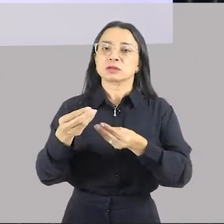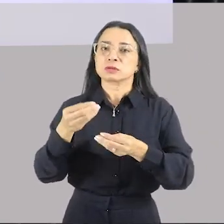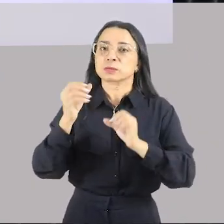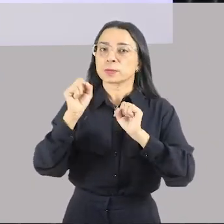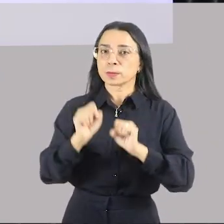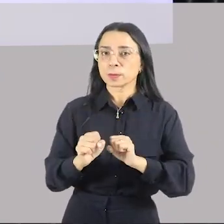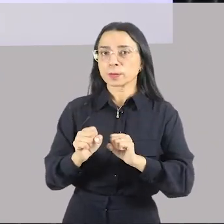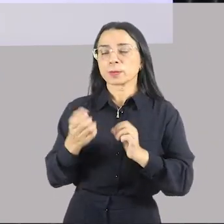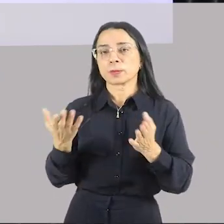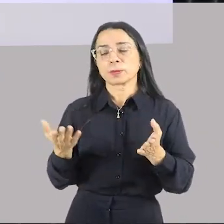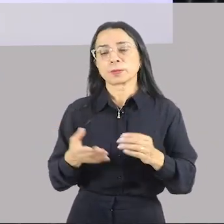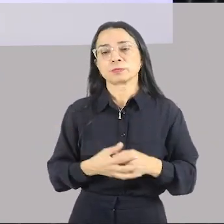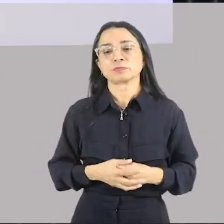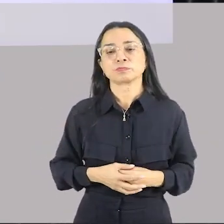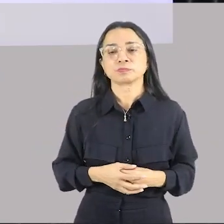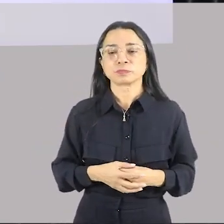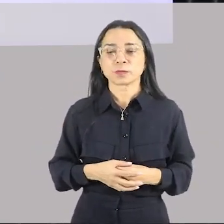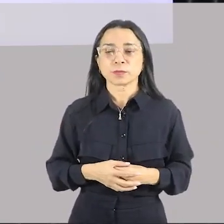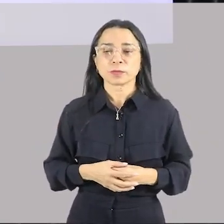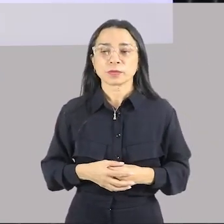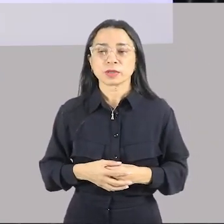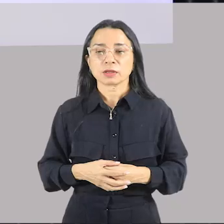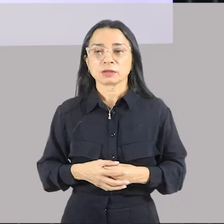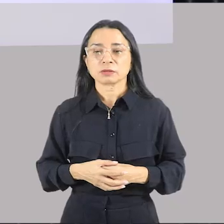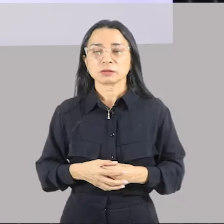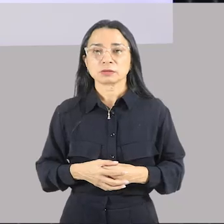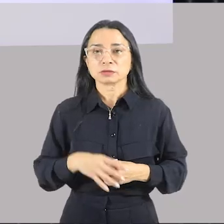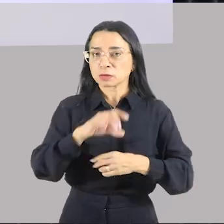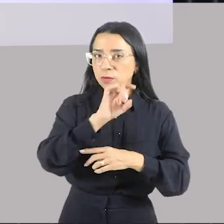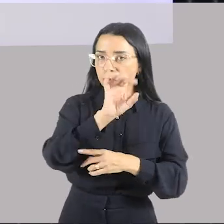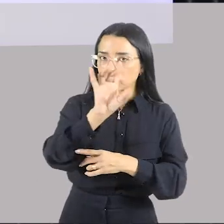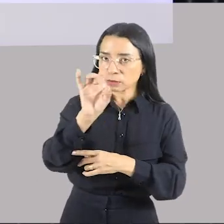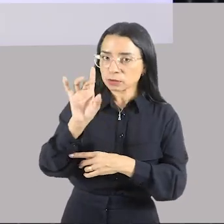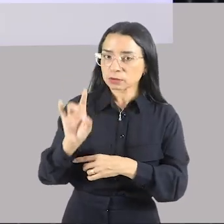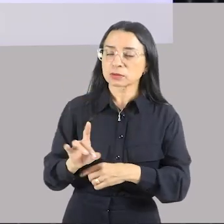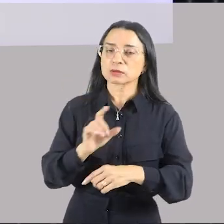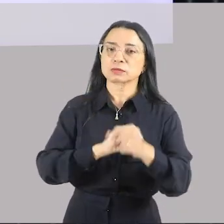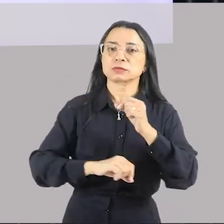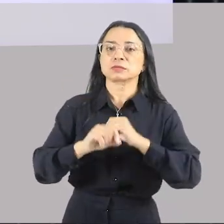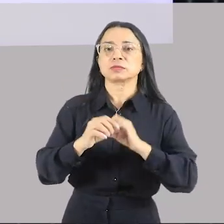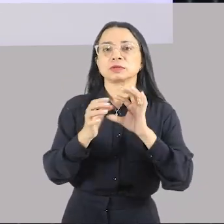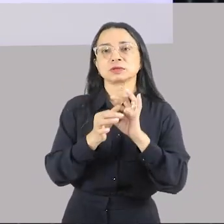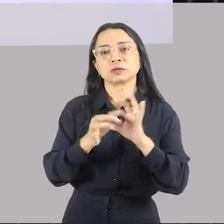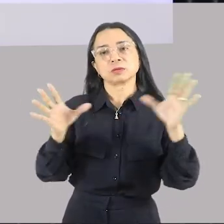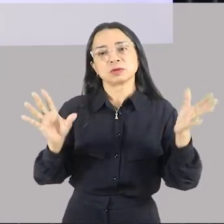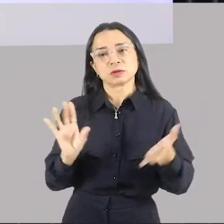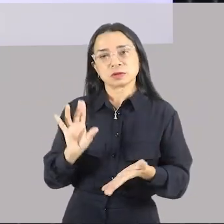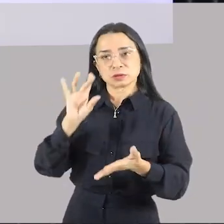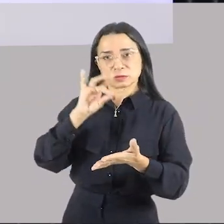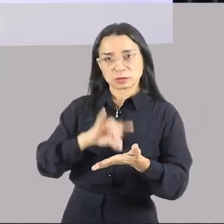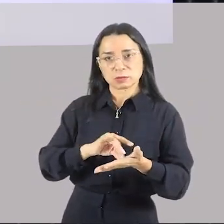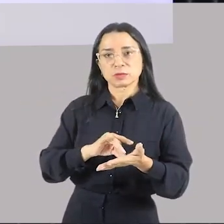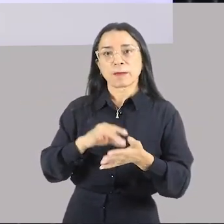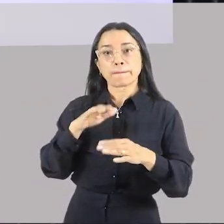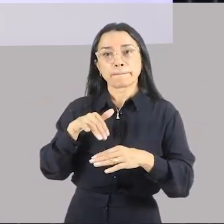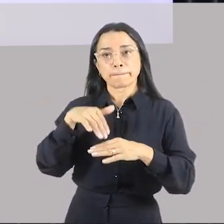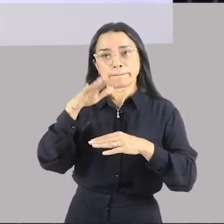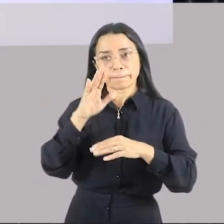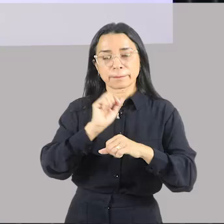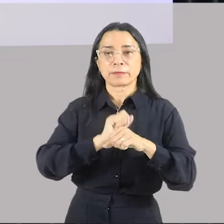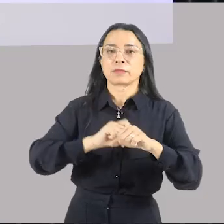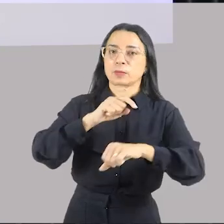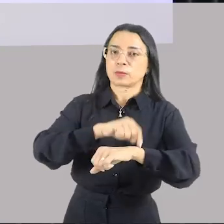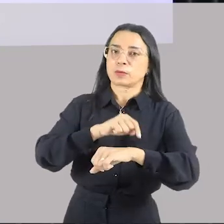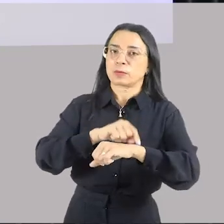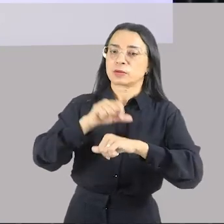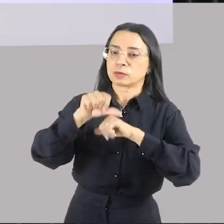tá? Então, cada vez que a democracia se consolida mais esses momentos se tornam relevantes, mais eles se tornam